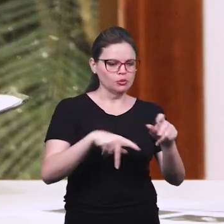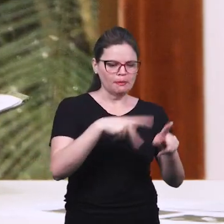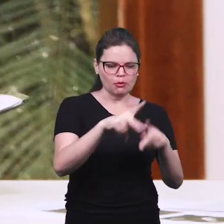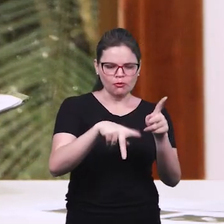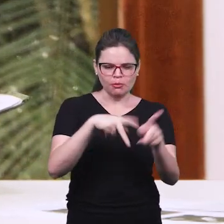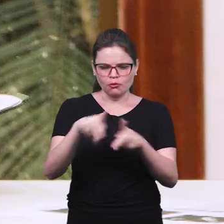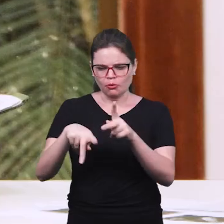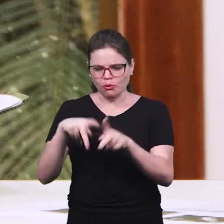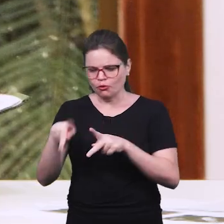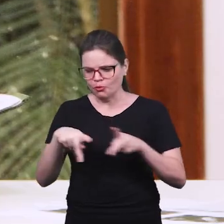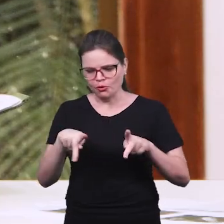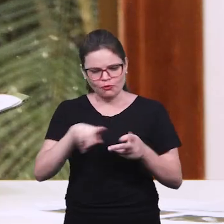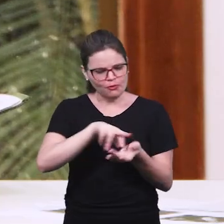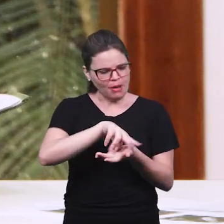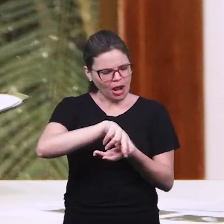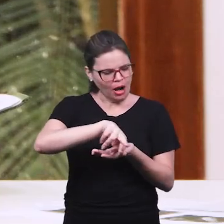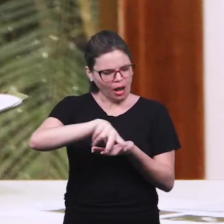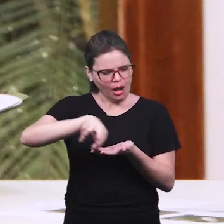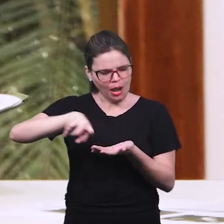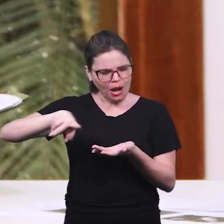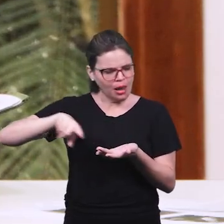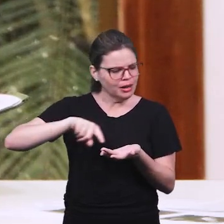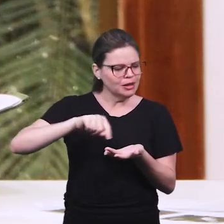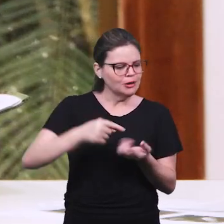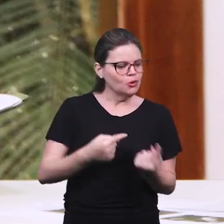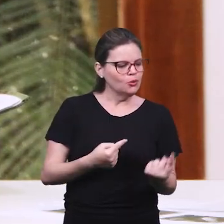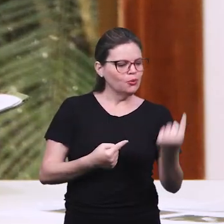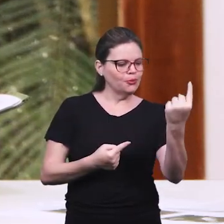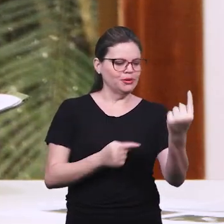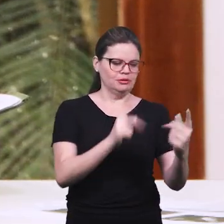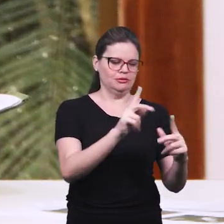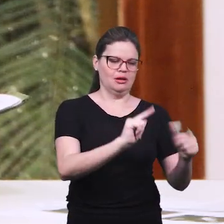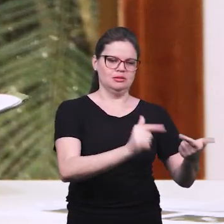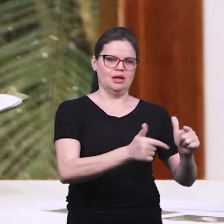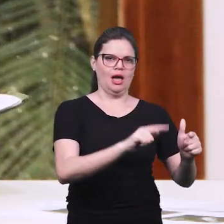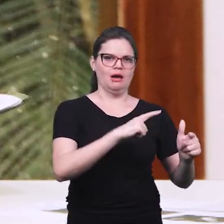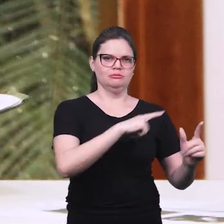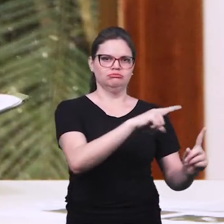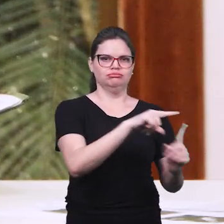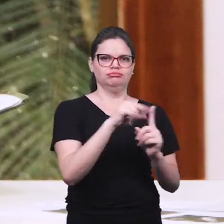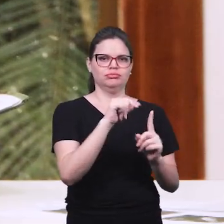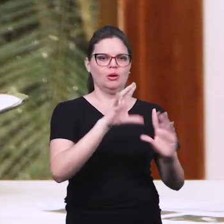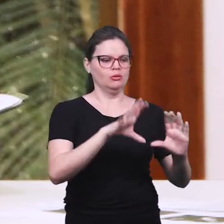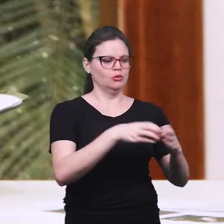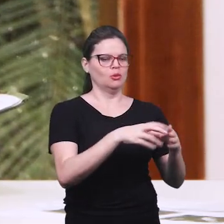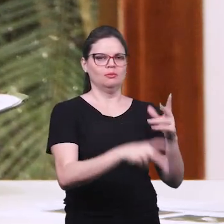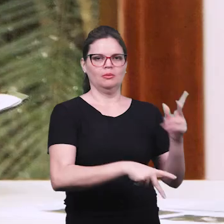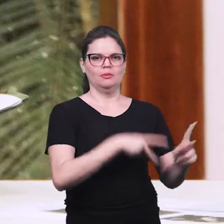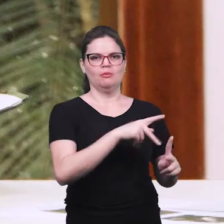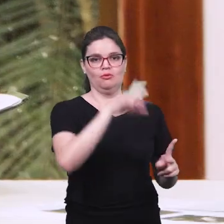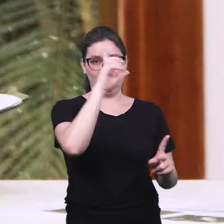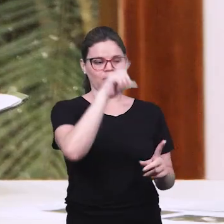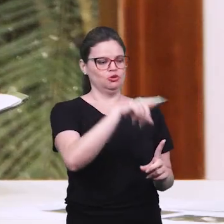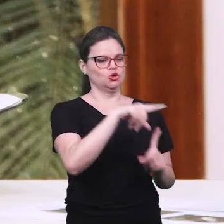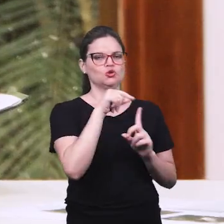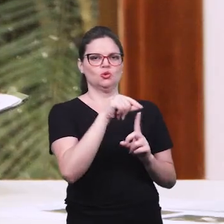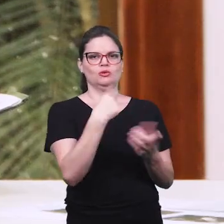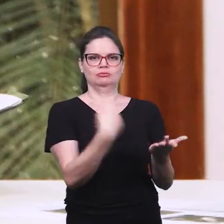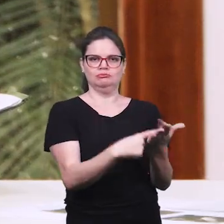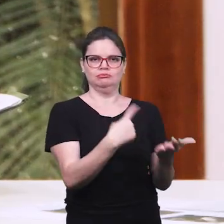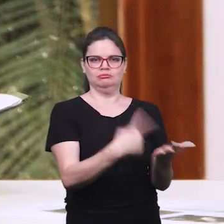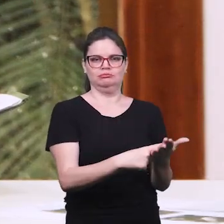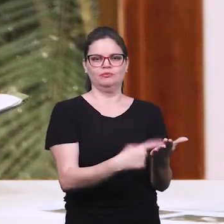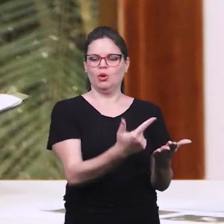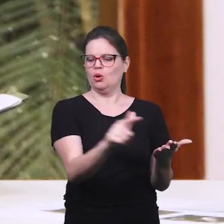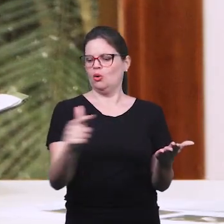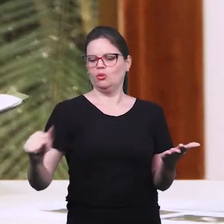o povo de Israel tinha um acordo com Deus. Era o povo separado por Deus, e as bases